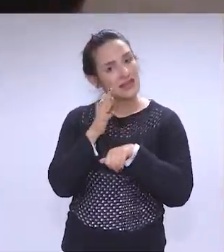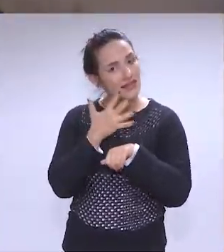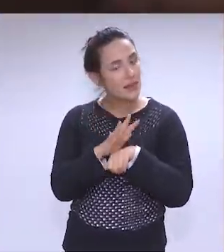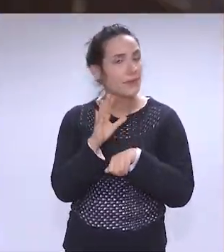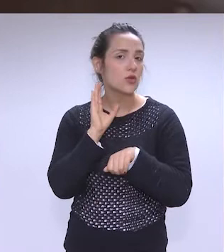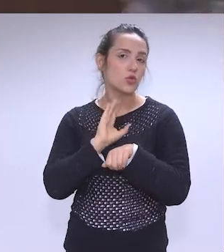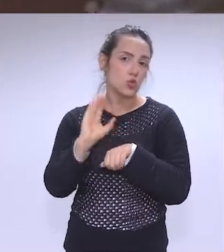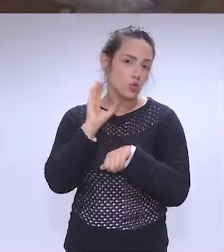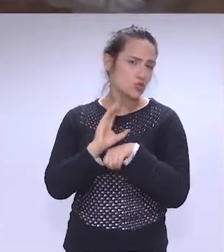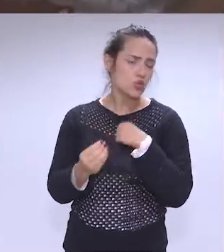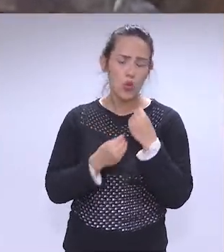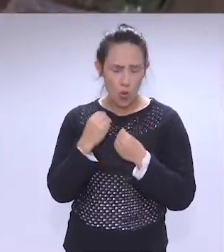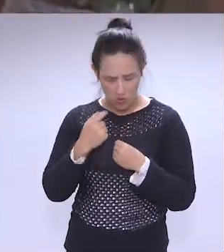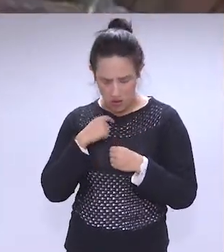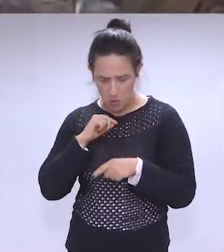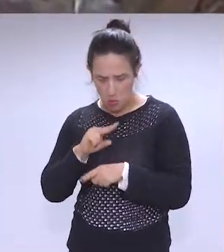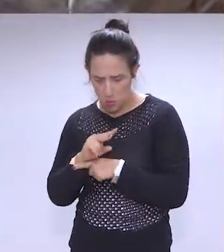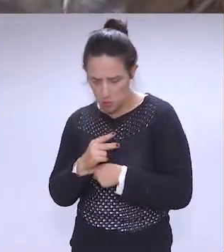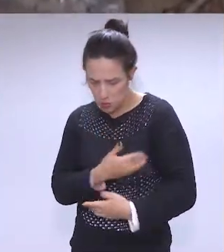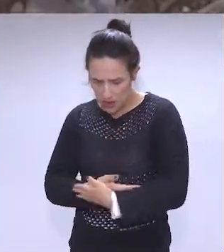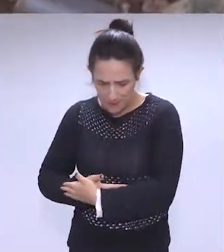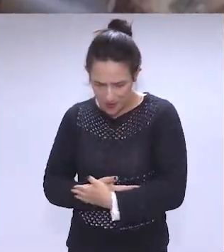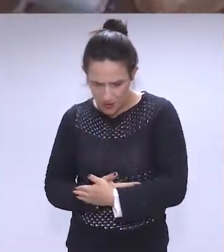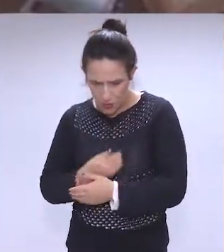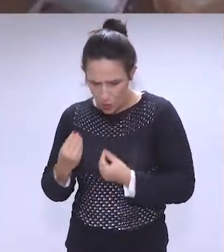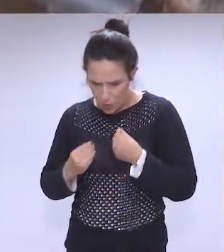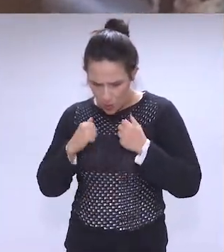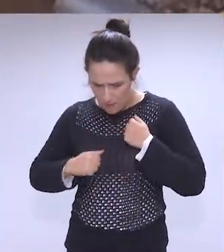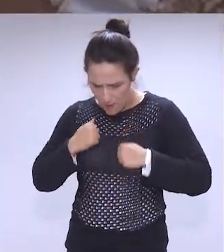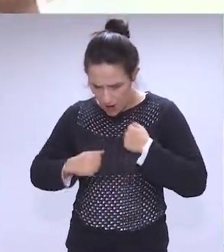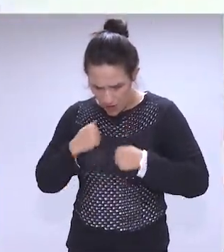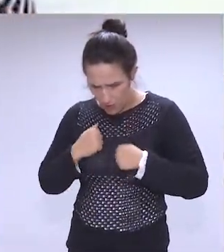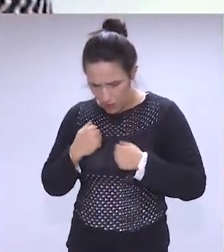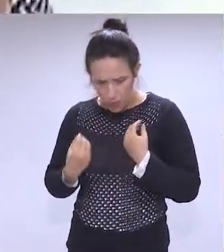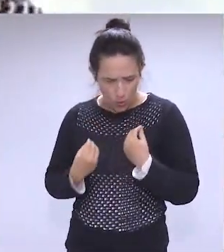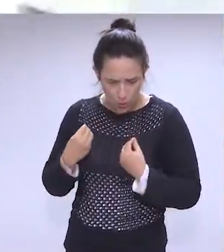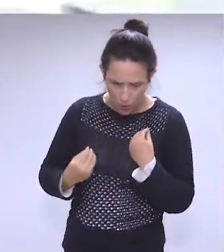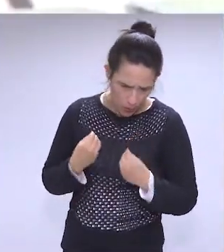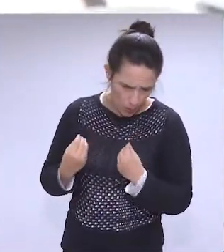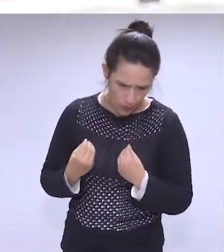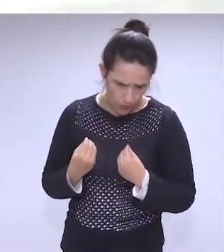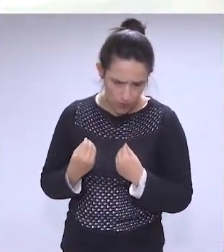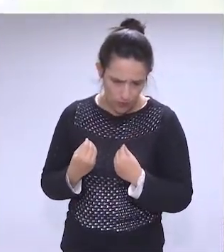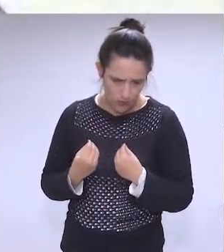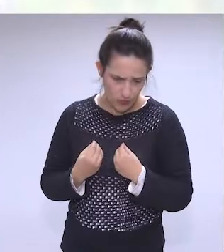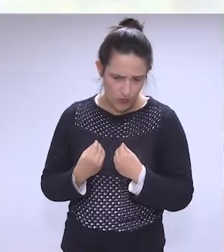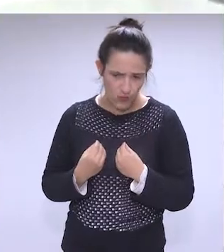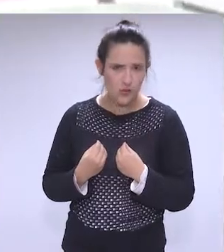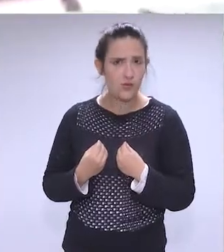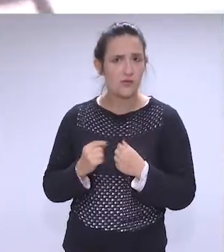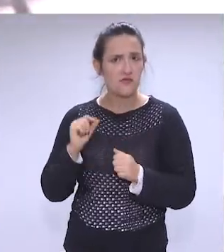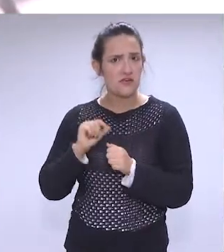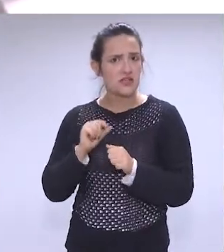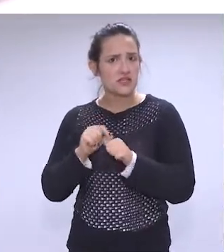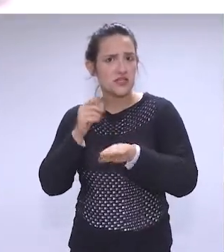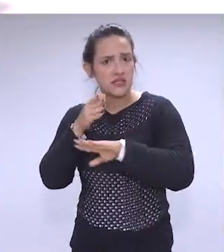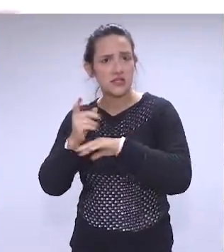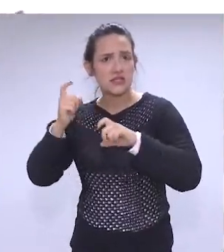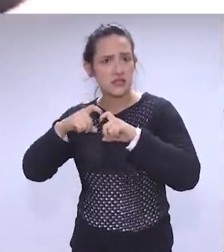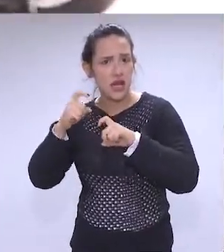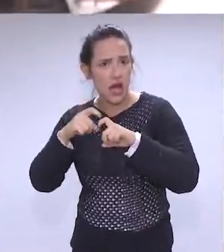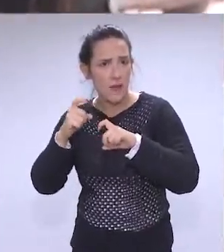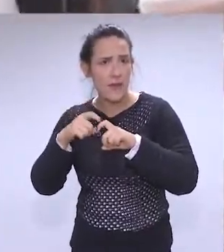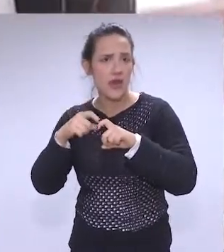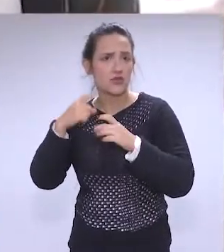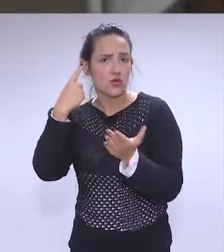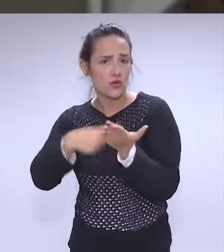treinamento como cuidar de um bebê, como lavar, como levar para inspeções de